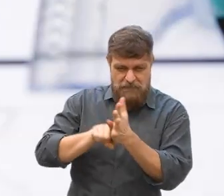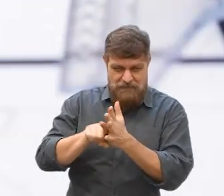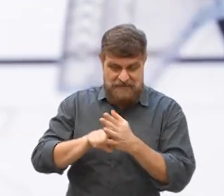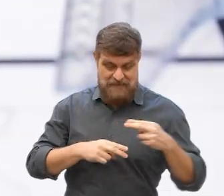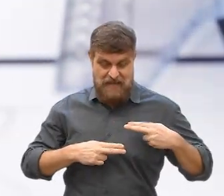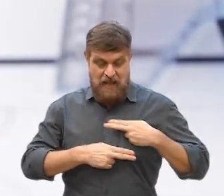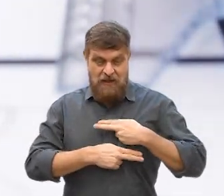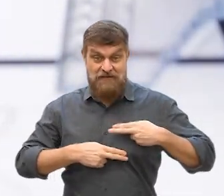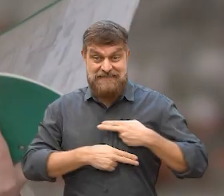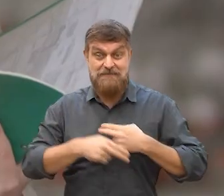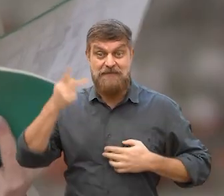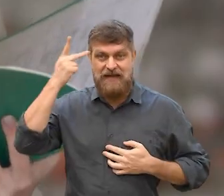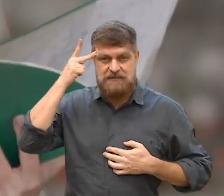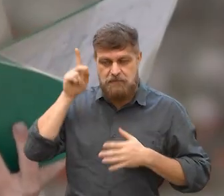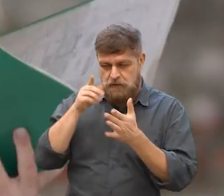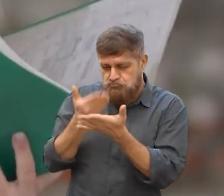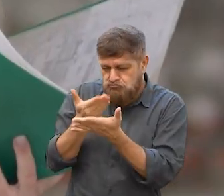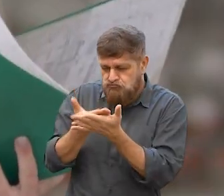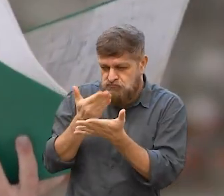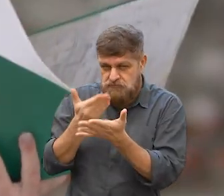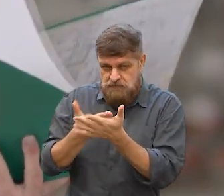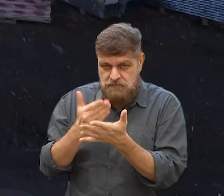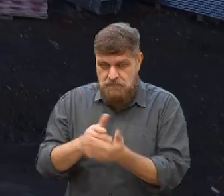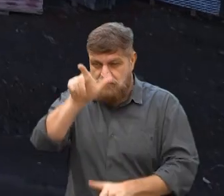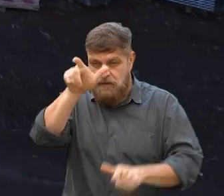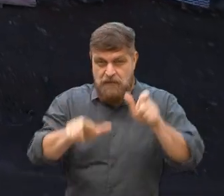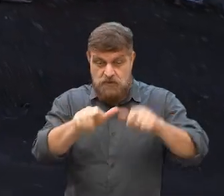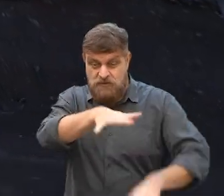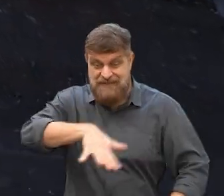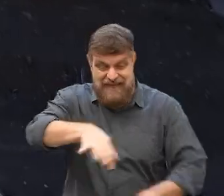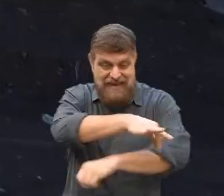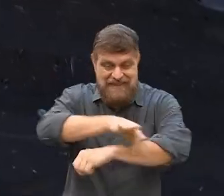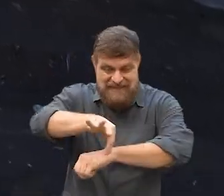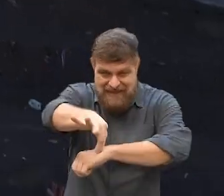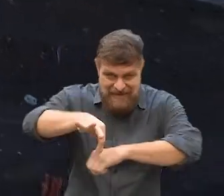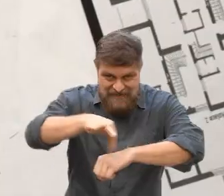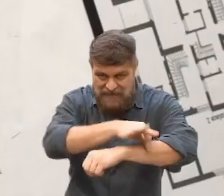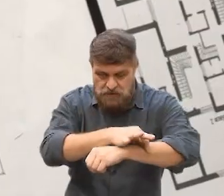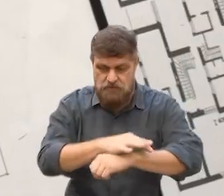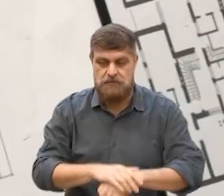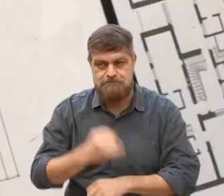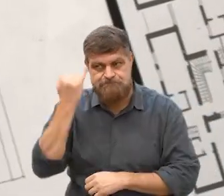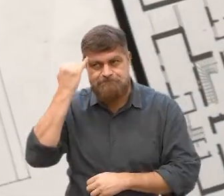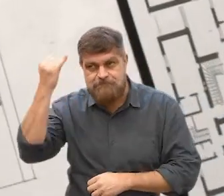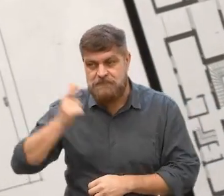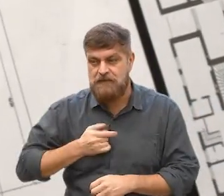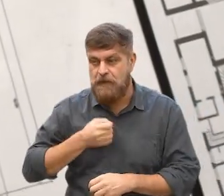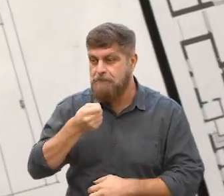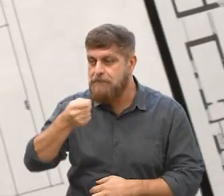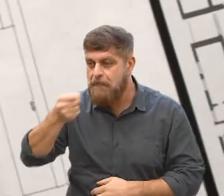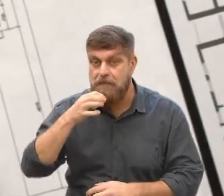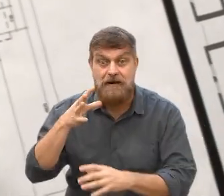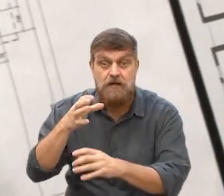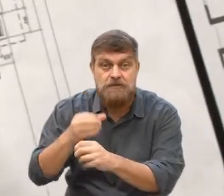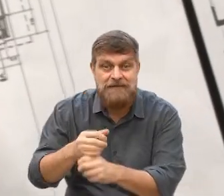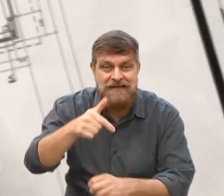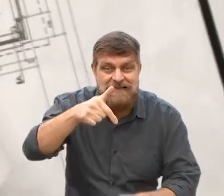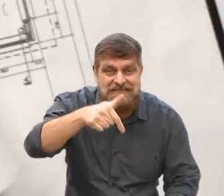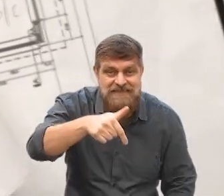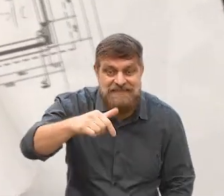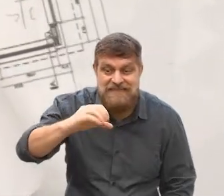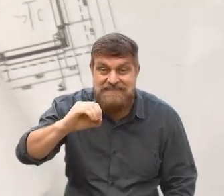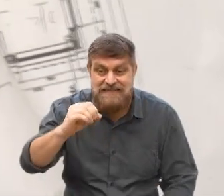em banco, né, antes de vir para a imobiliária e aquela vida corrida, e após ter o 2º filho, eu